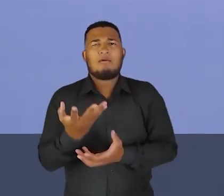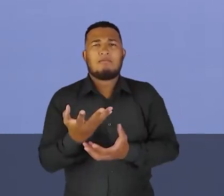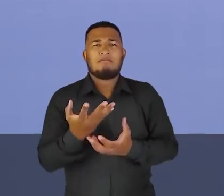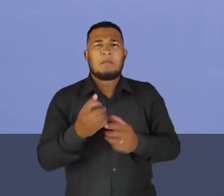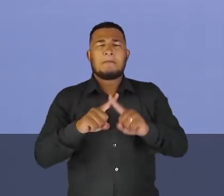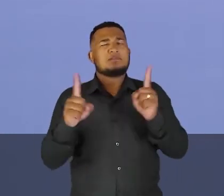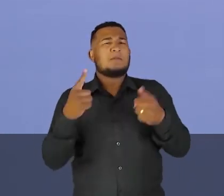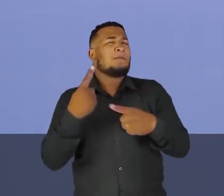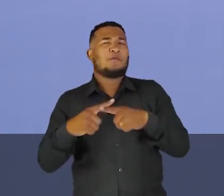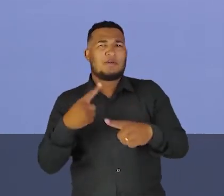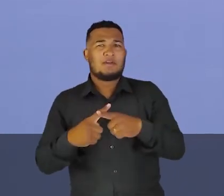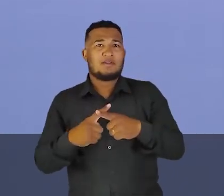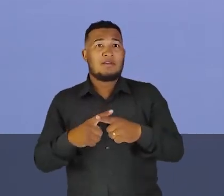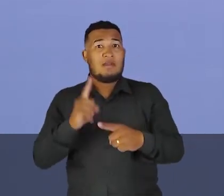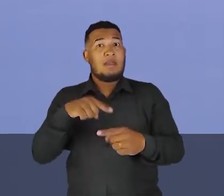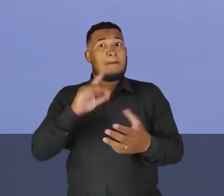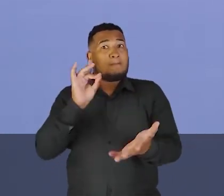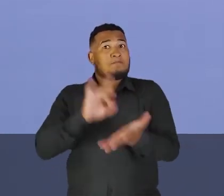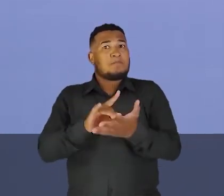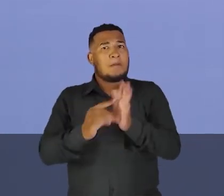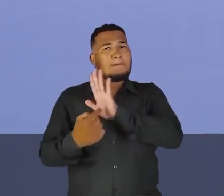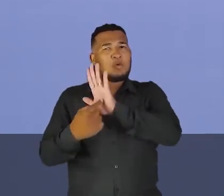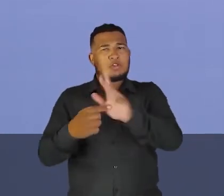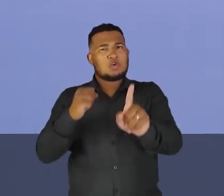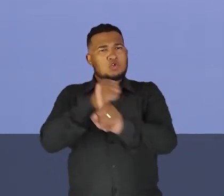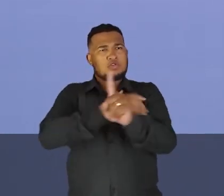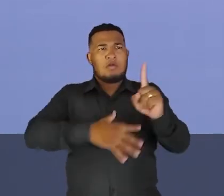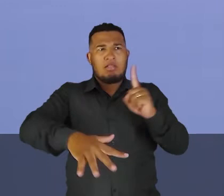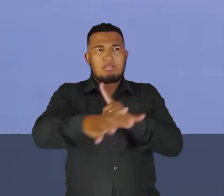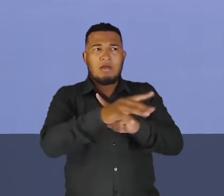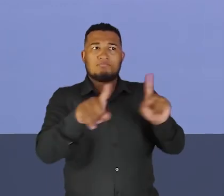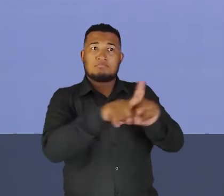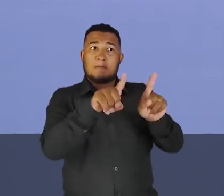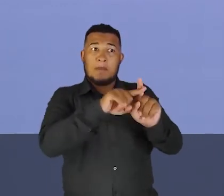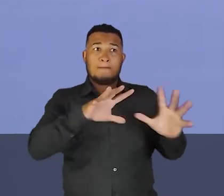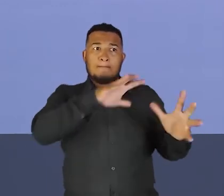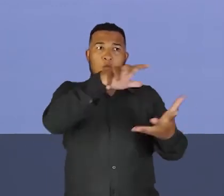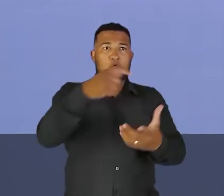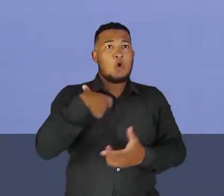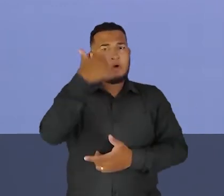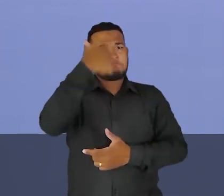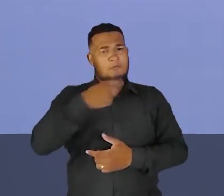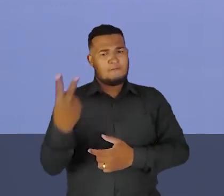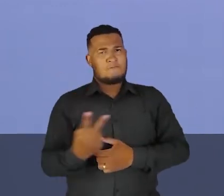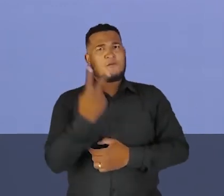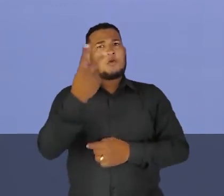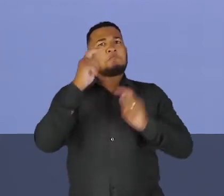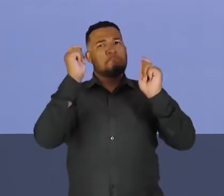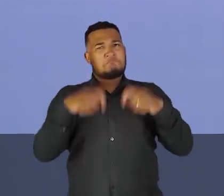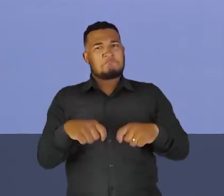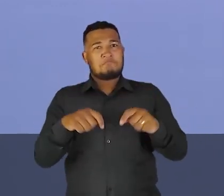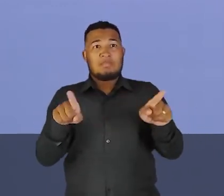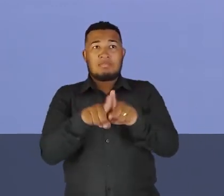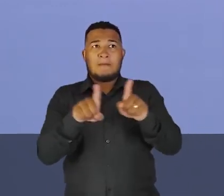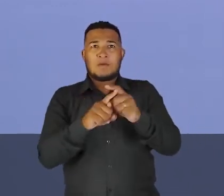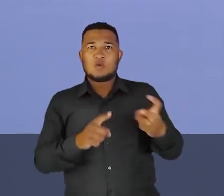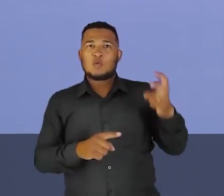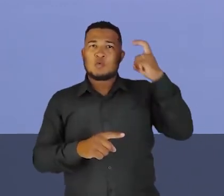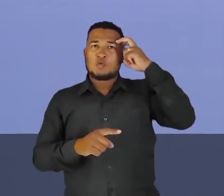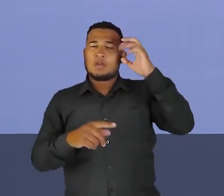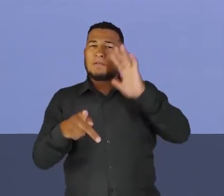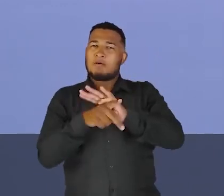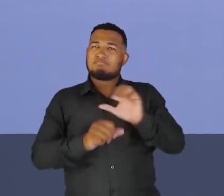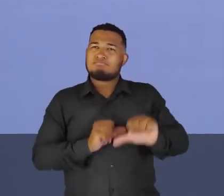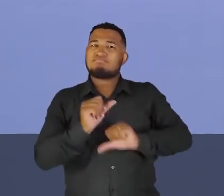eles fazem isso? Eles fazem isso com o intuito de mostrar à sociedade e ao mundo a importância dos seus valores, né, e da cultura no processo de